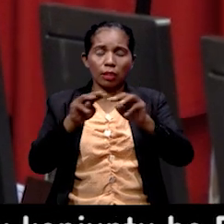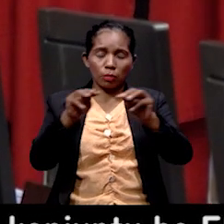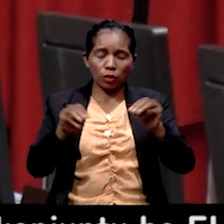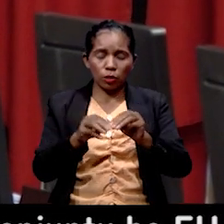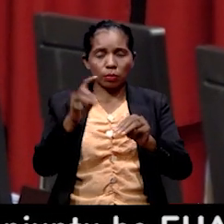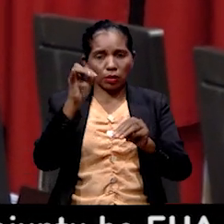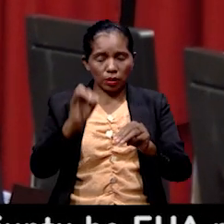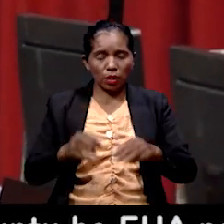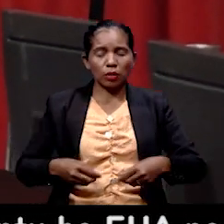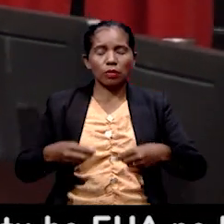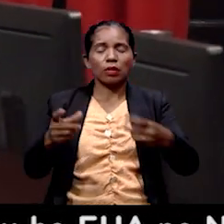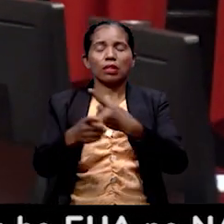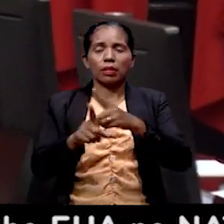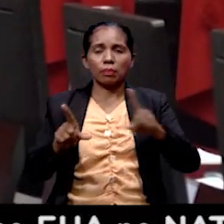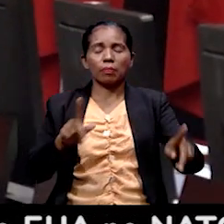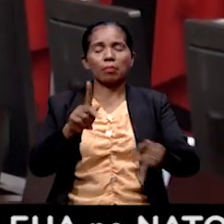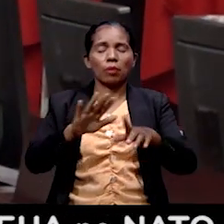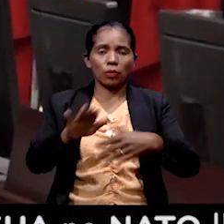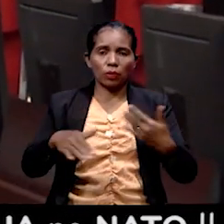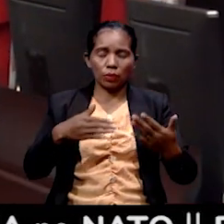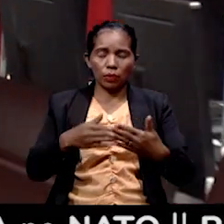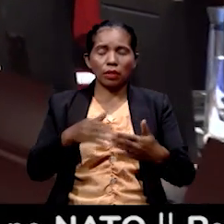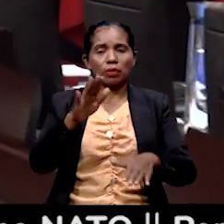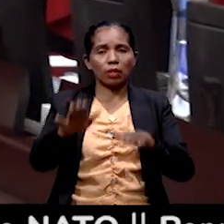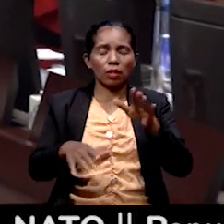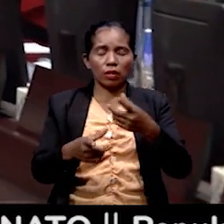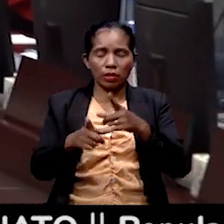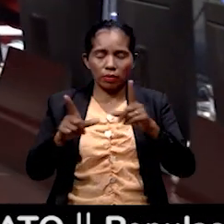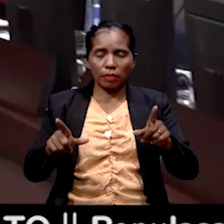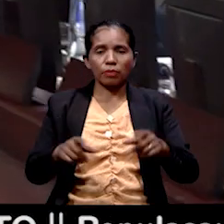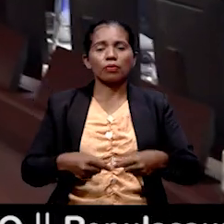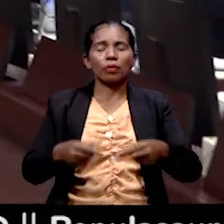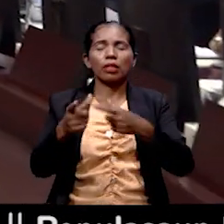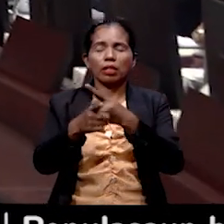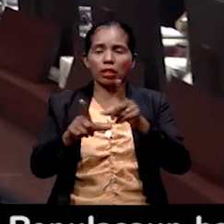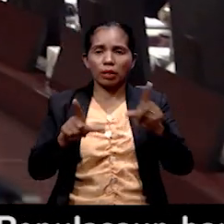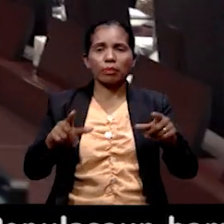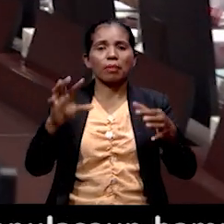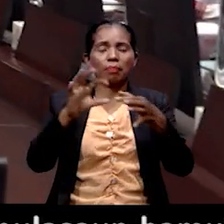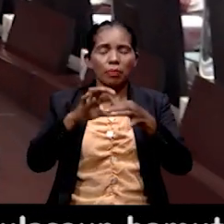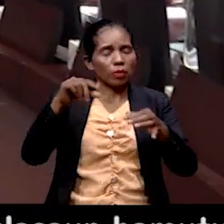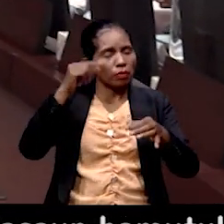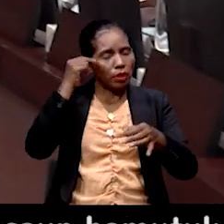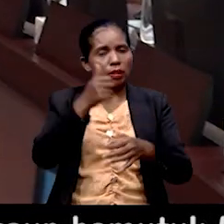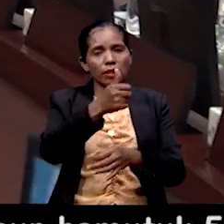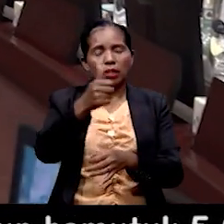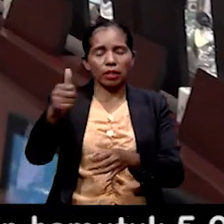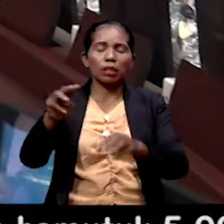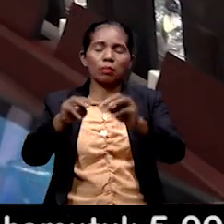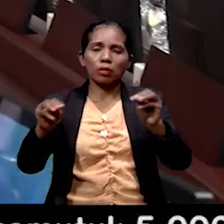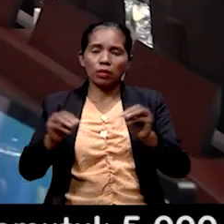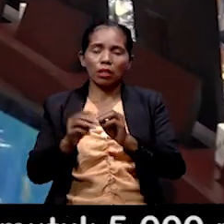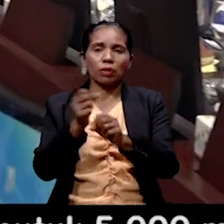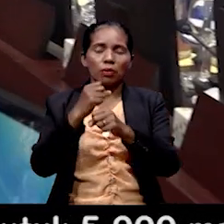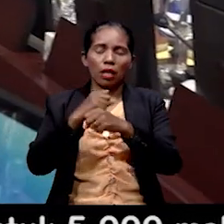hala movimento e harai laran, nomos for livre ba membro governo sira atu hala viagem ba ida idak ni município atu hala campanha